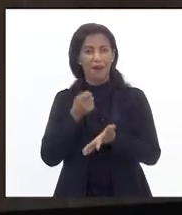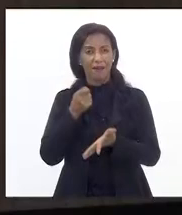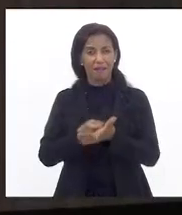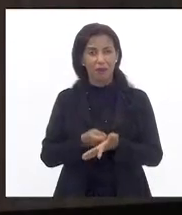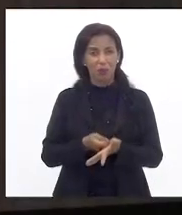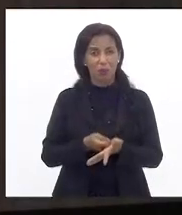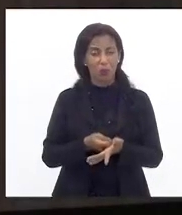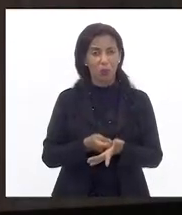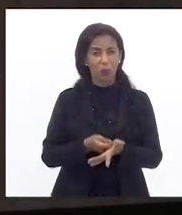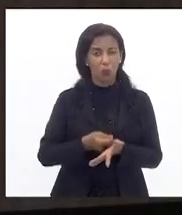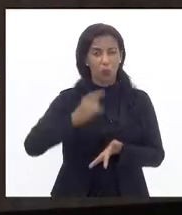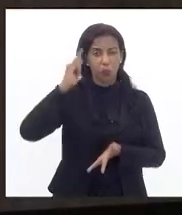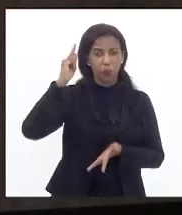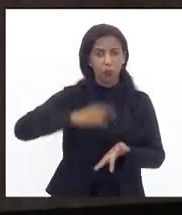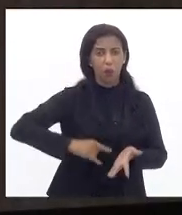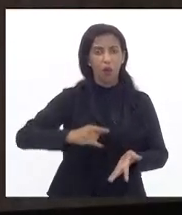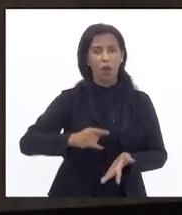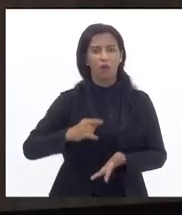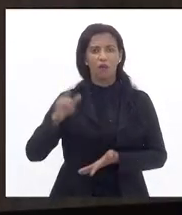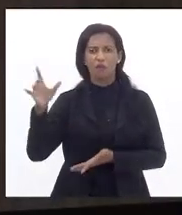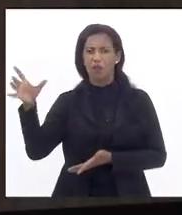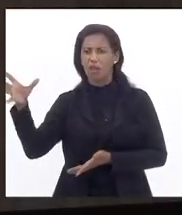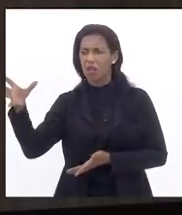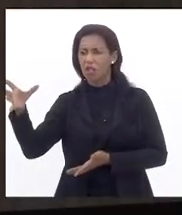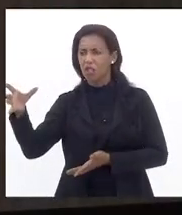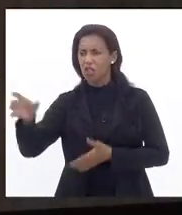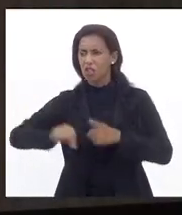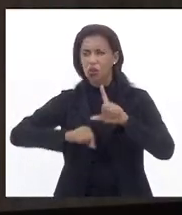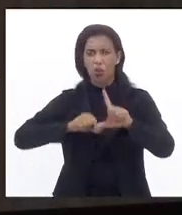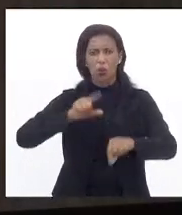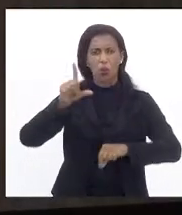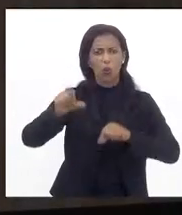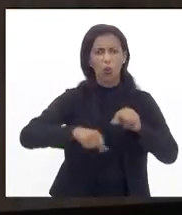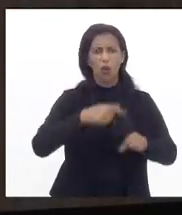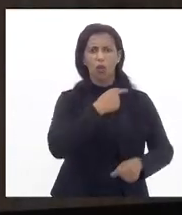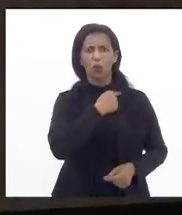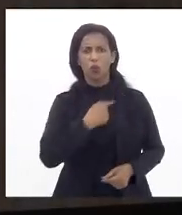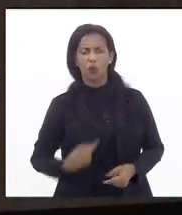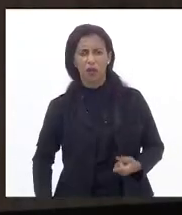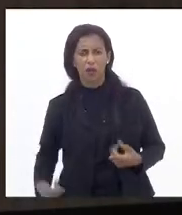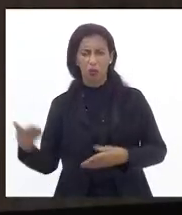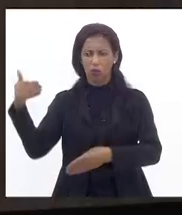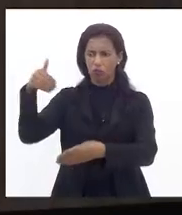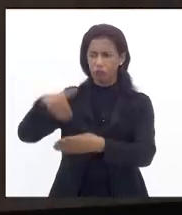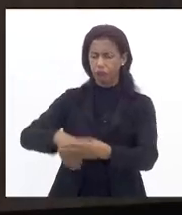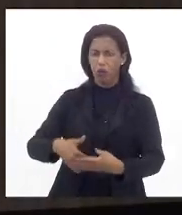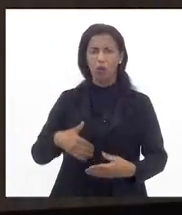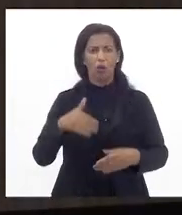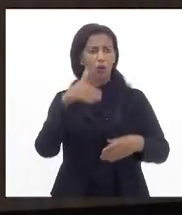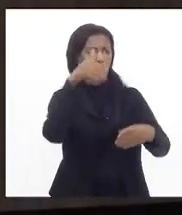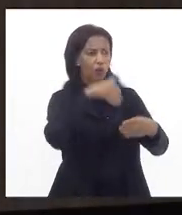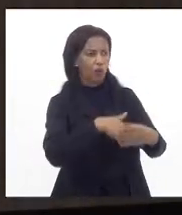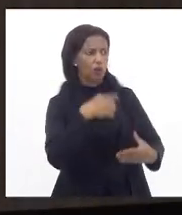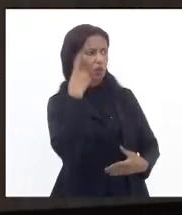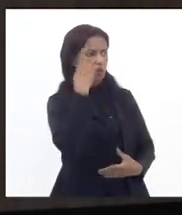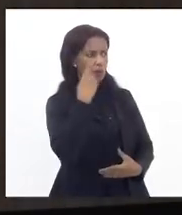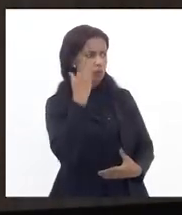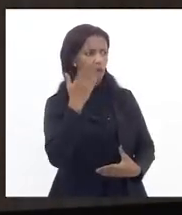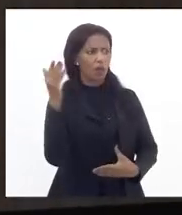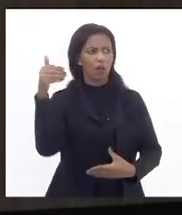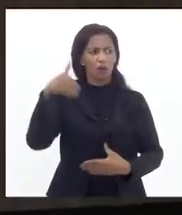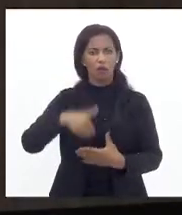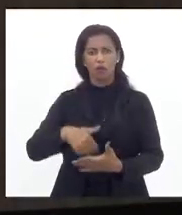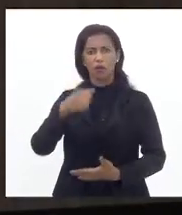conta vem ele exemplo e senhores governadores vem elegendo os senhores deputados bem